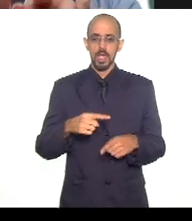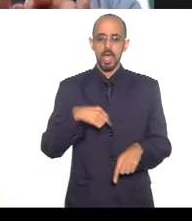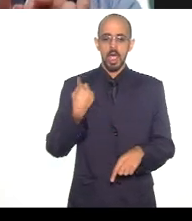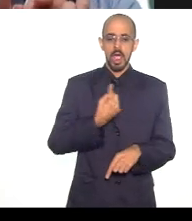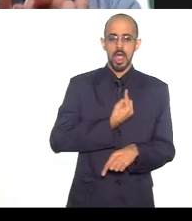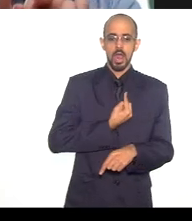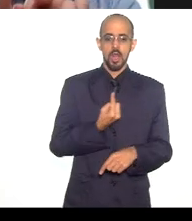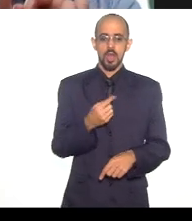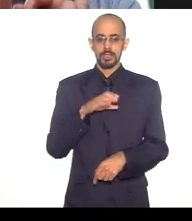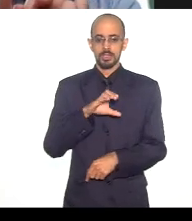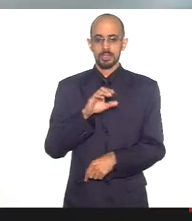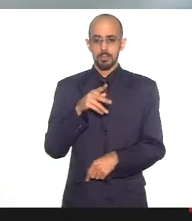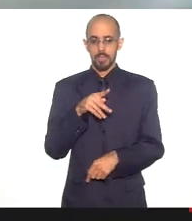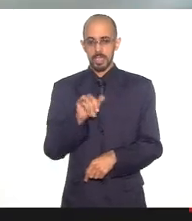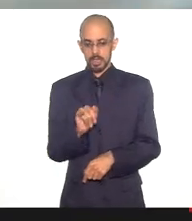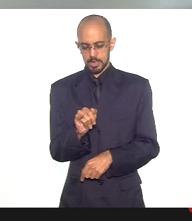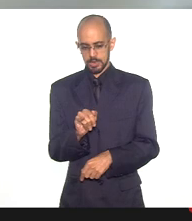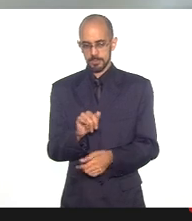a nossa CPI,